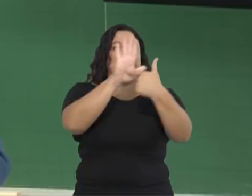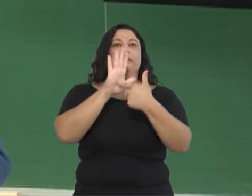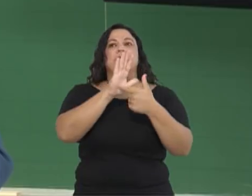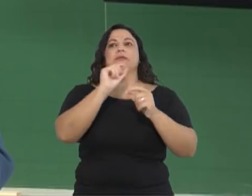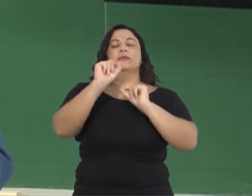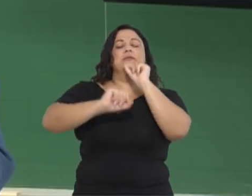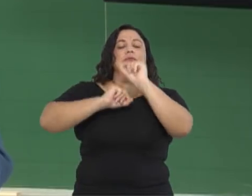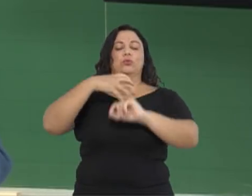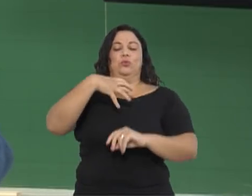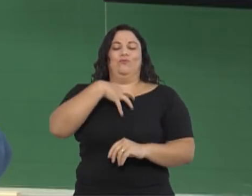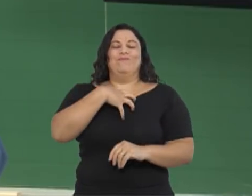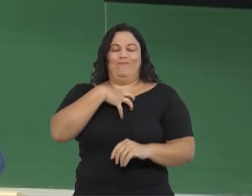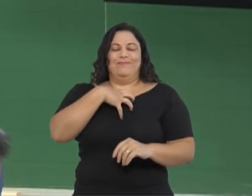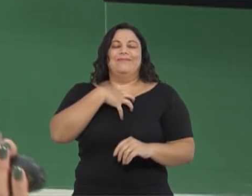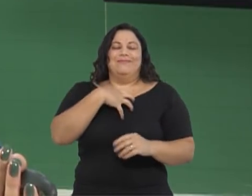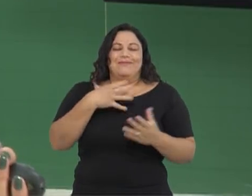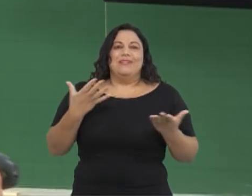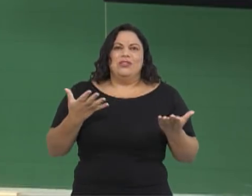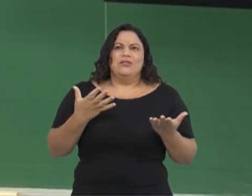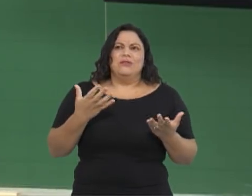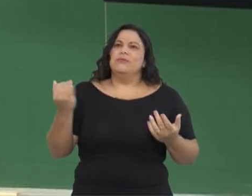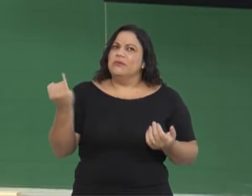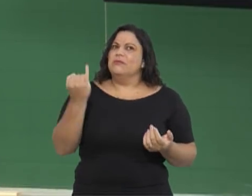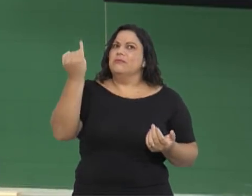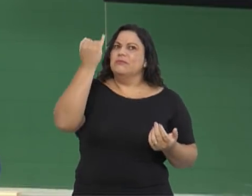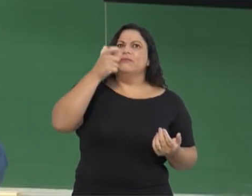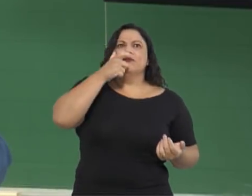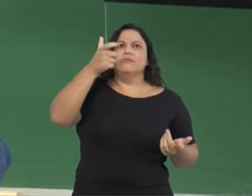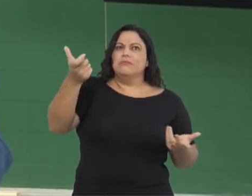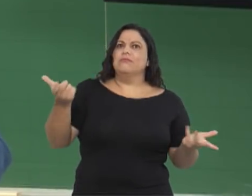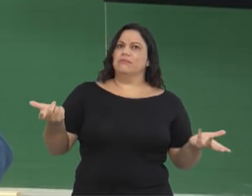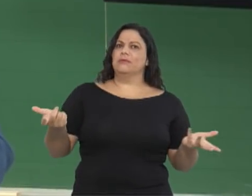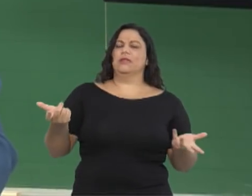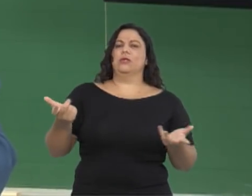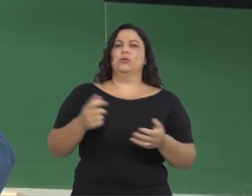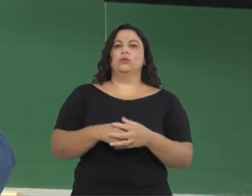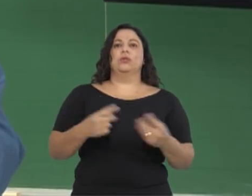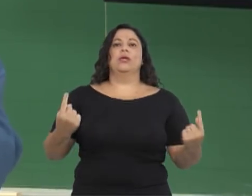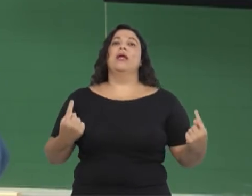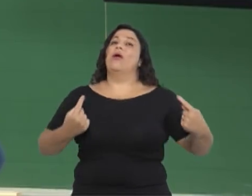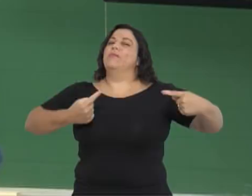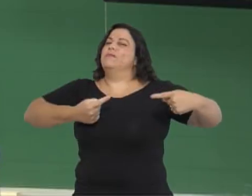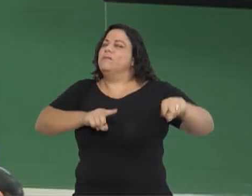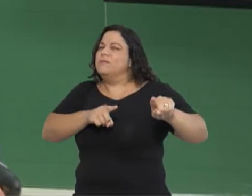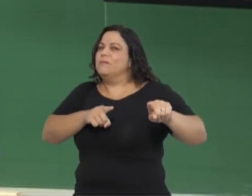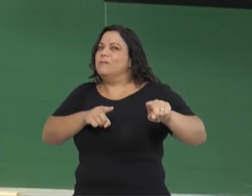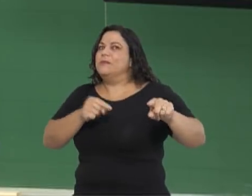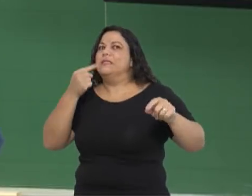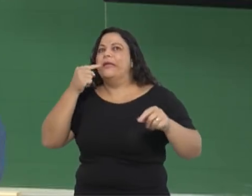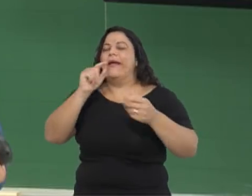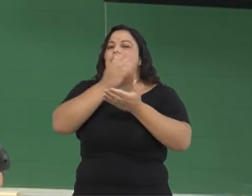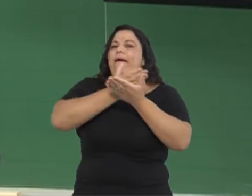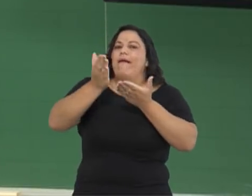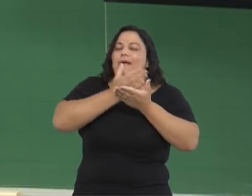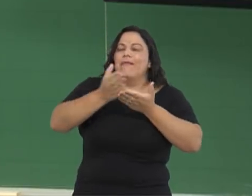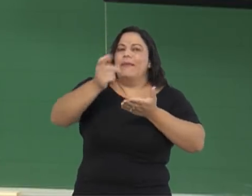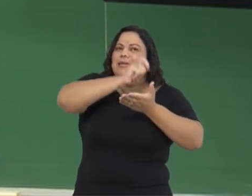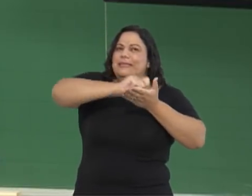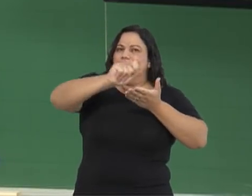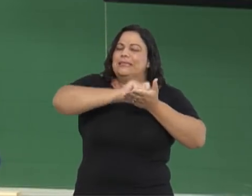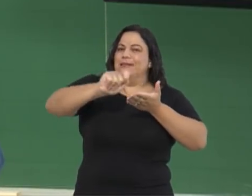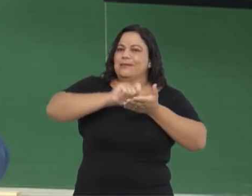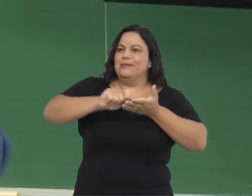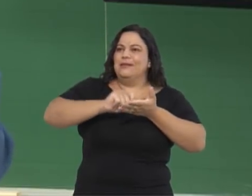confinamento que nós tivemos. Então, comece a escrever alguma coisa. E vou desafiar vocês. Comecem a escrever algumas frasezinhas